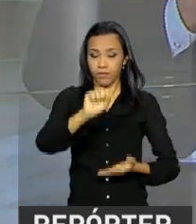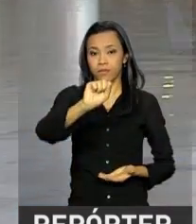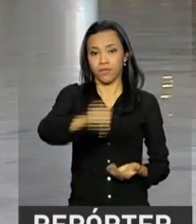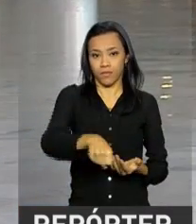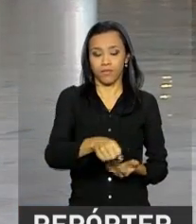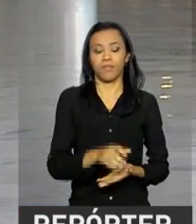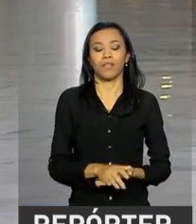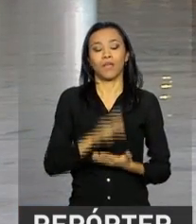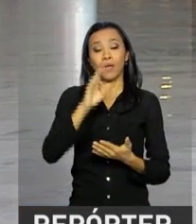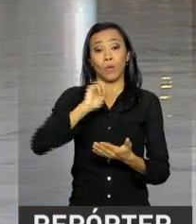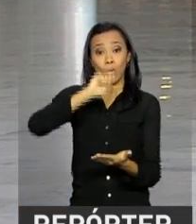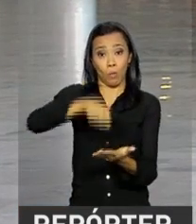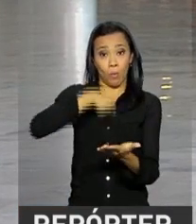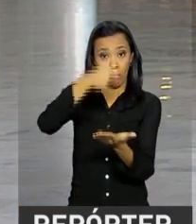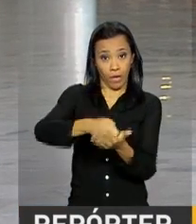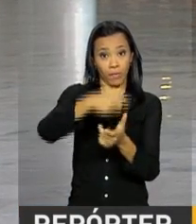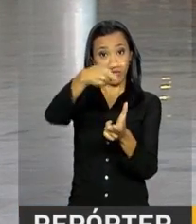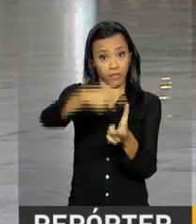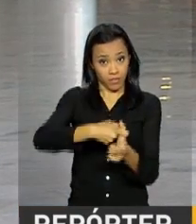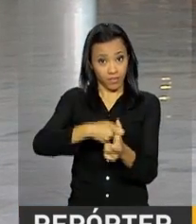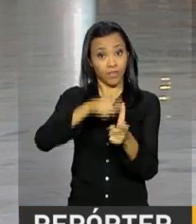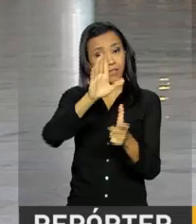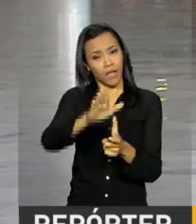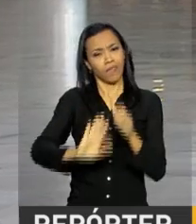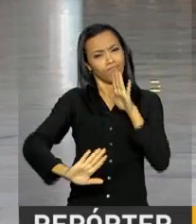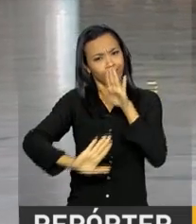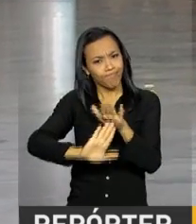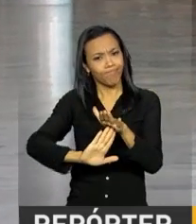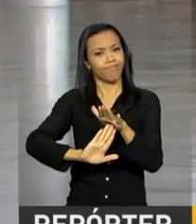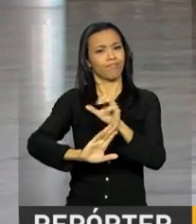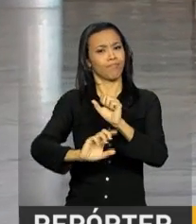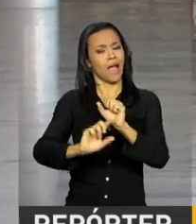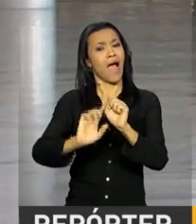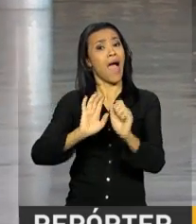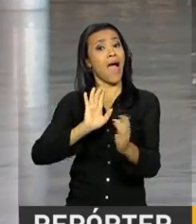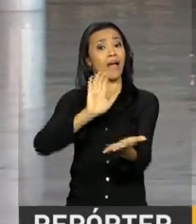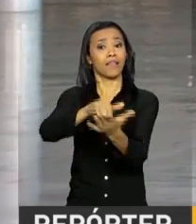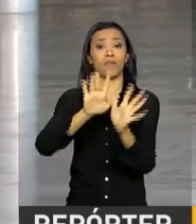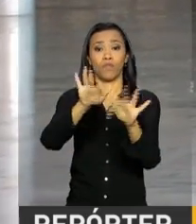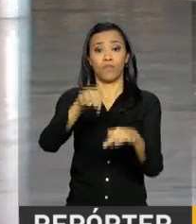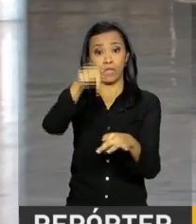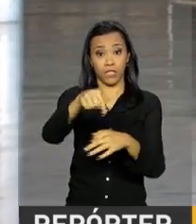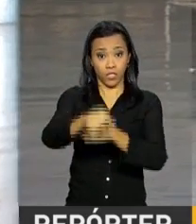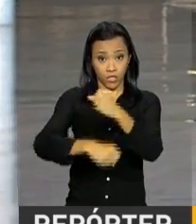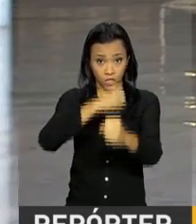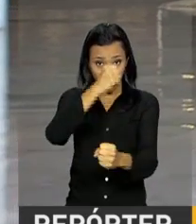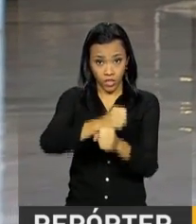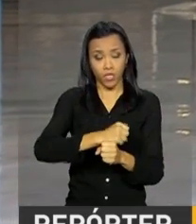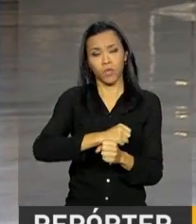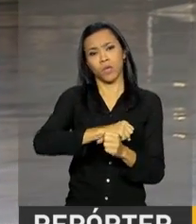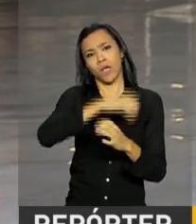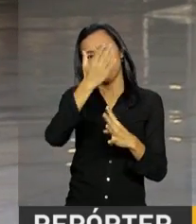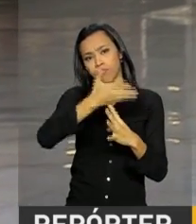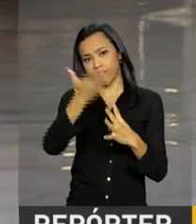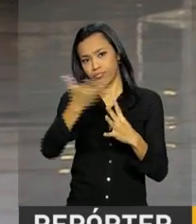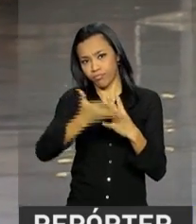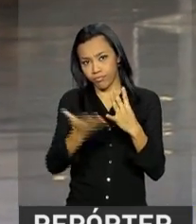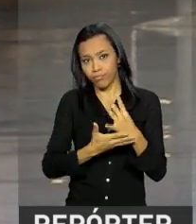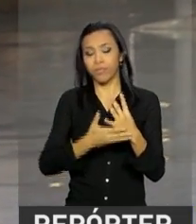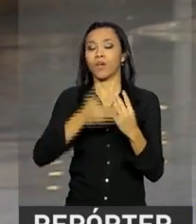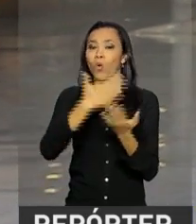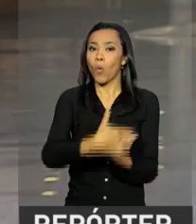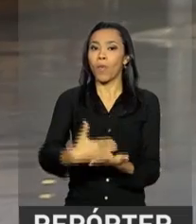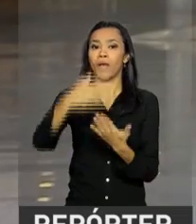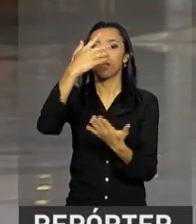Exatamente, Daniela. O pagamento dessa dívida dos estados com a União está suspenso até o final deste ano. As parcelas mensais voltam a ser pagas